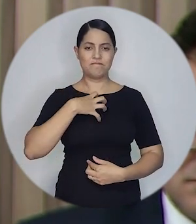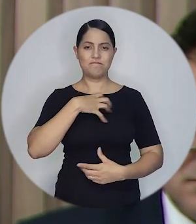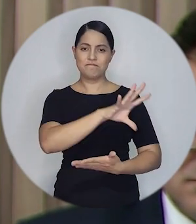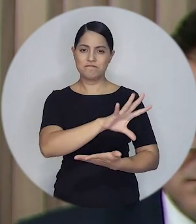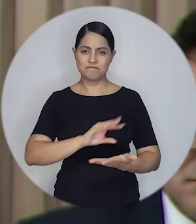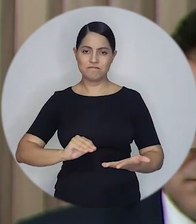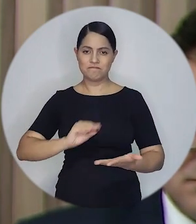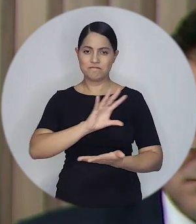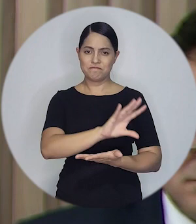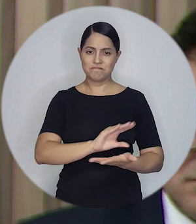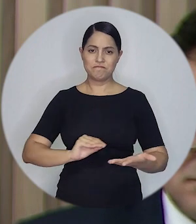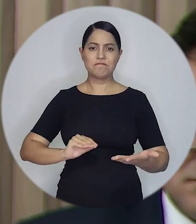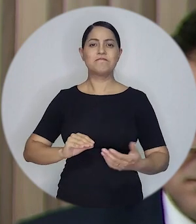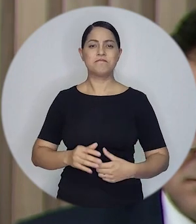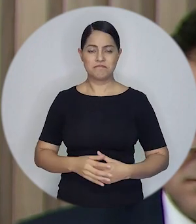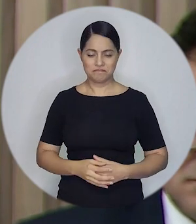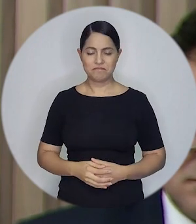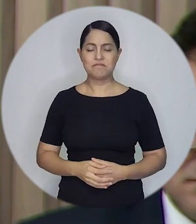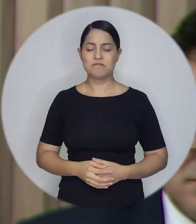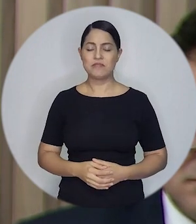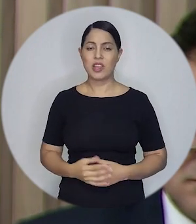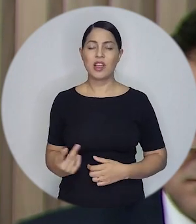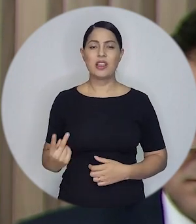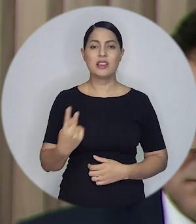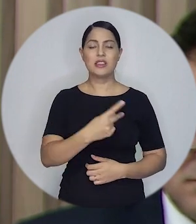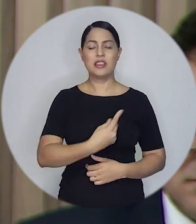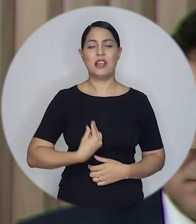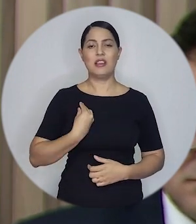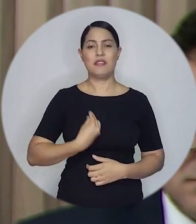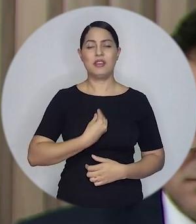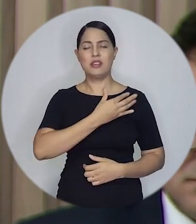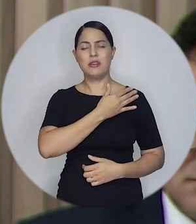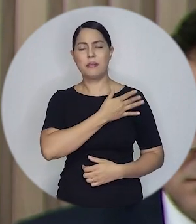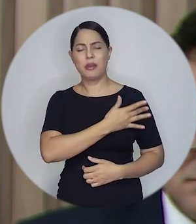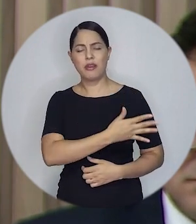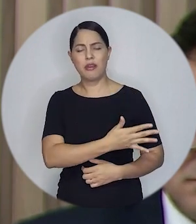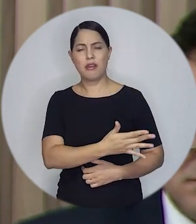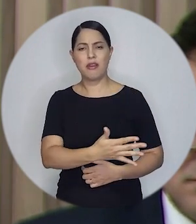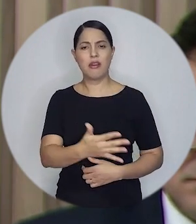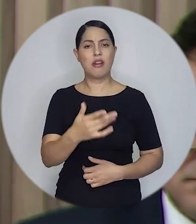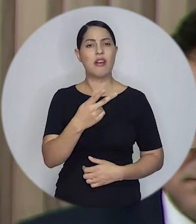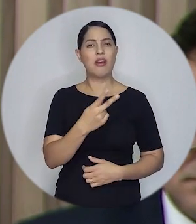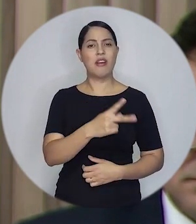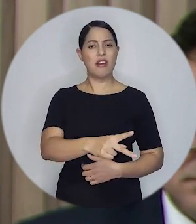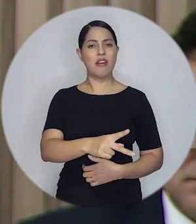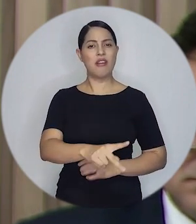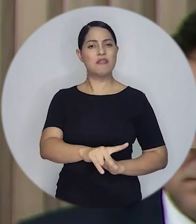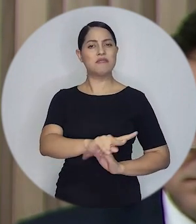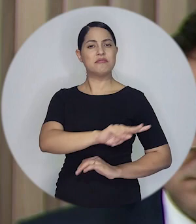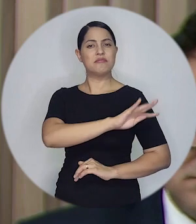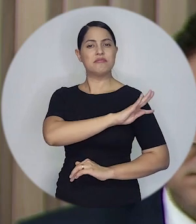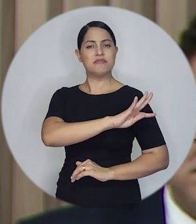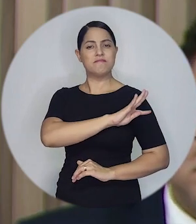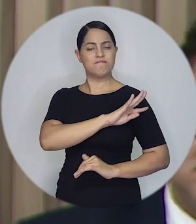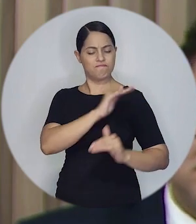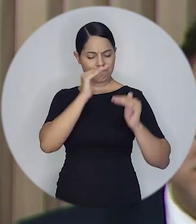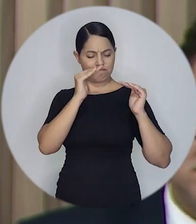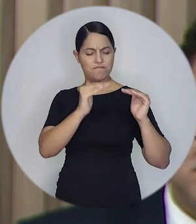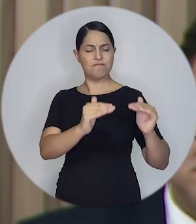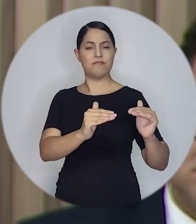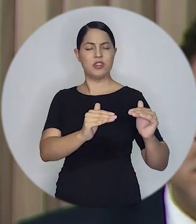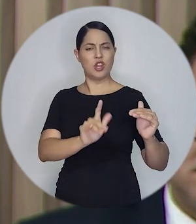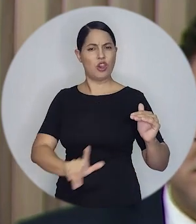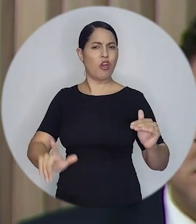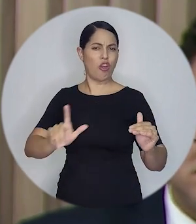Em sua dedicação inabalável à magistratura, sempre pautou suas decisões com absoluto rigor técnico, como exige